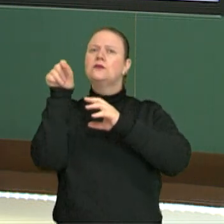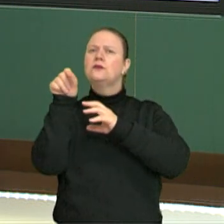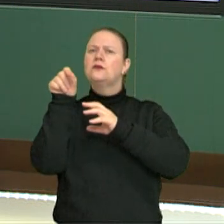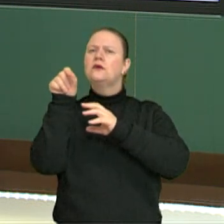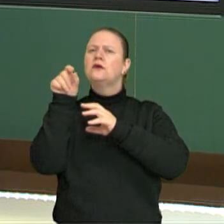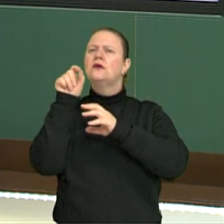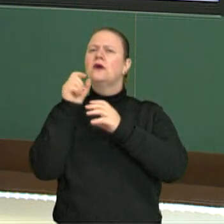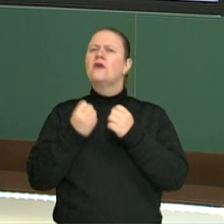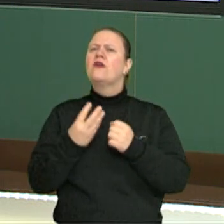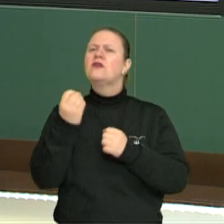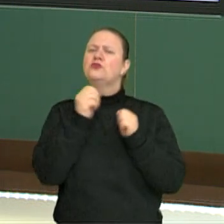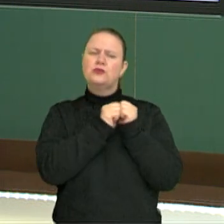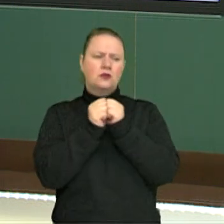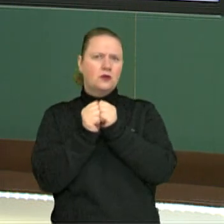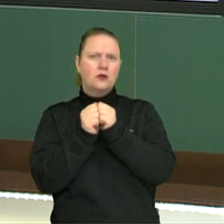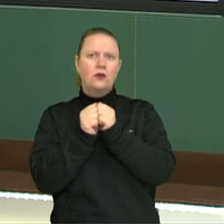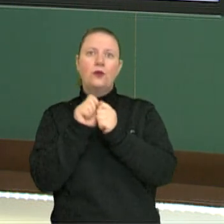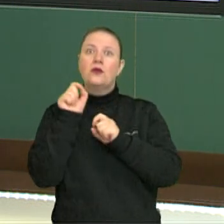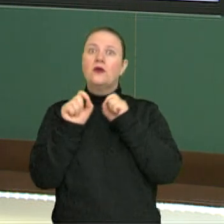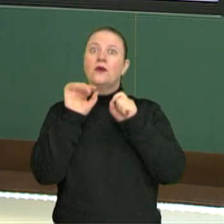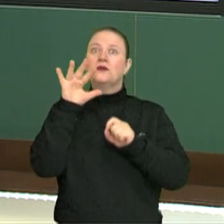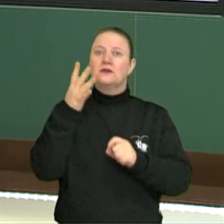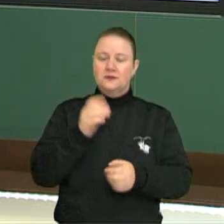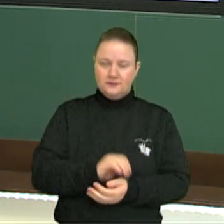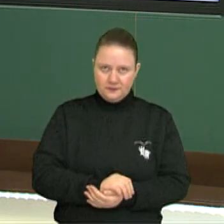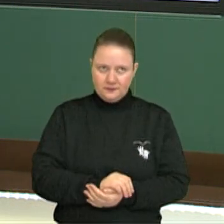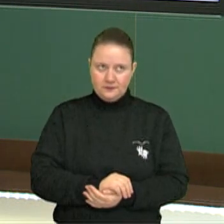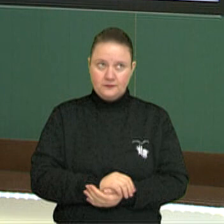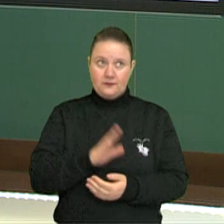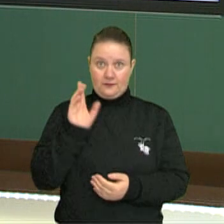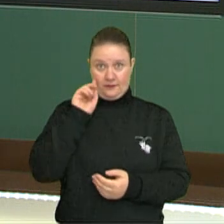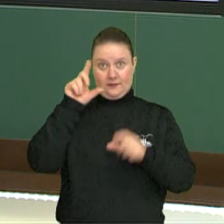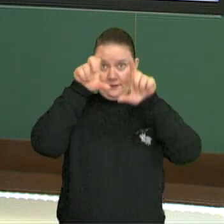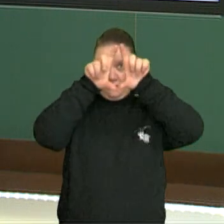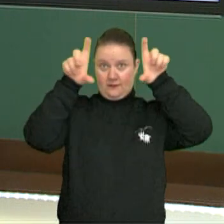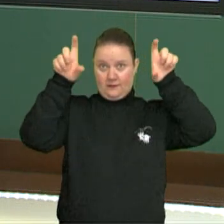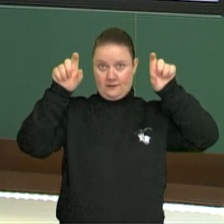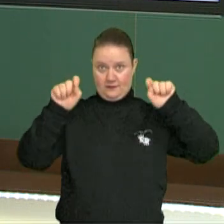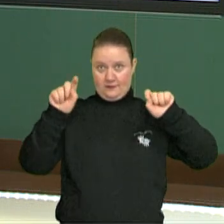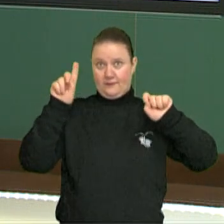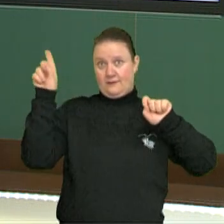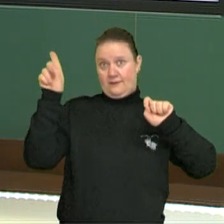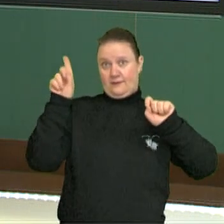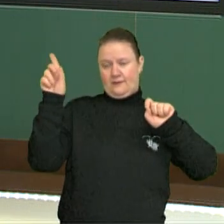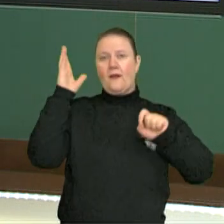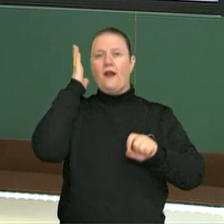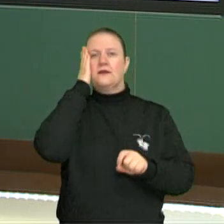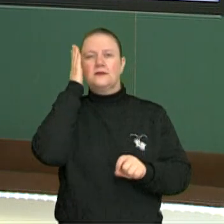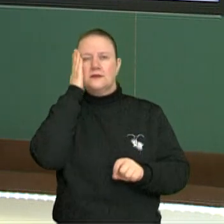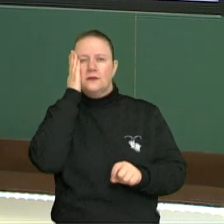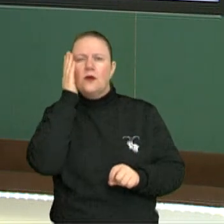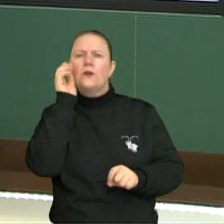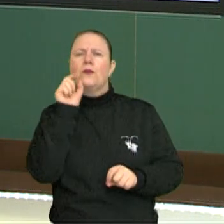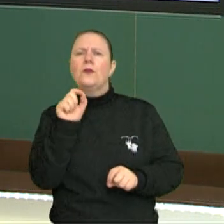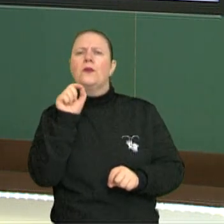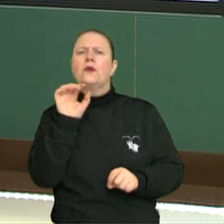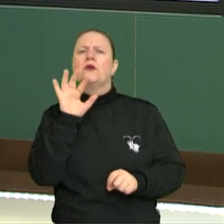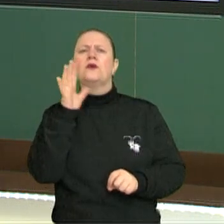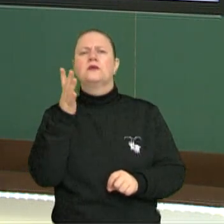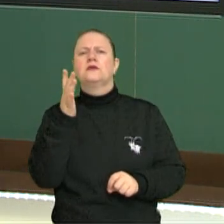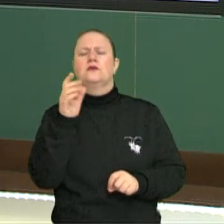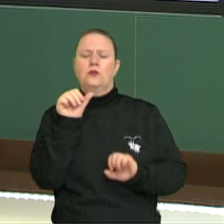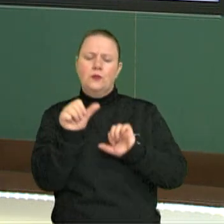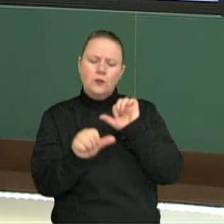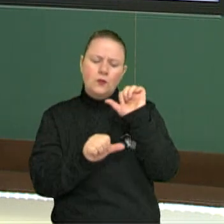equação que o período é igual a 2π raiz de L sobre G, certo? A gente sabe que, nesse caso, o que muda